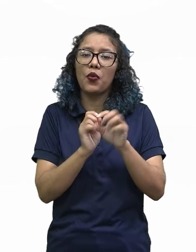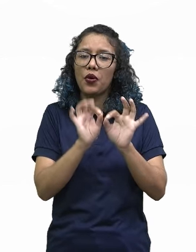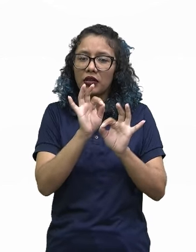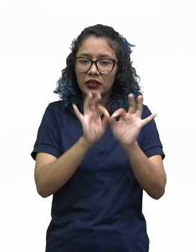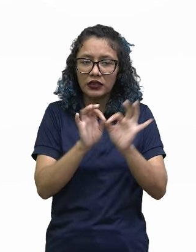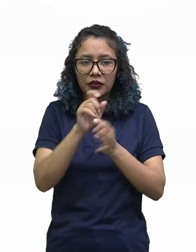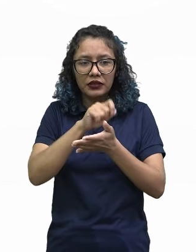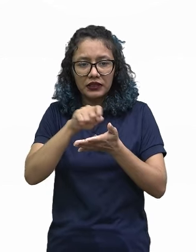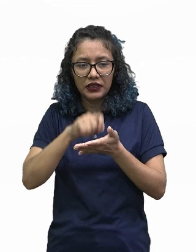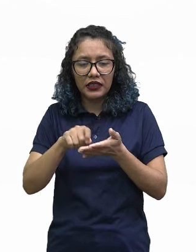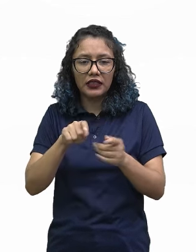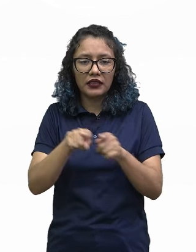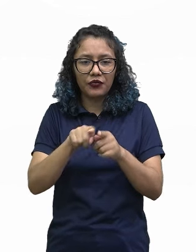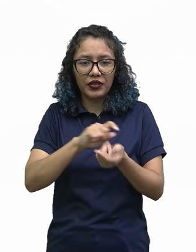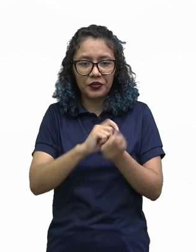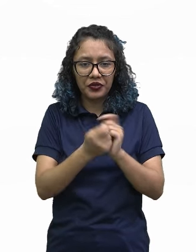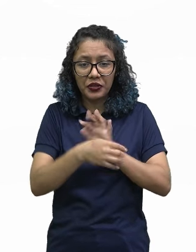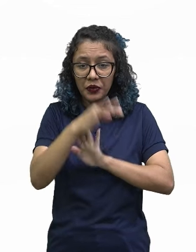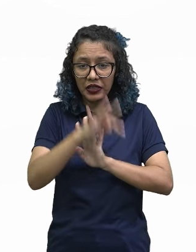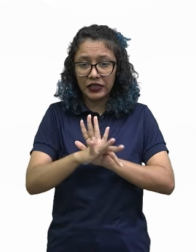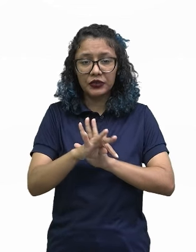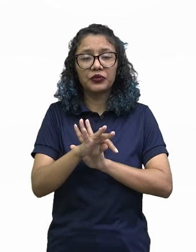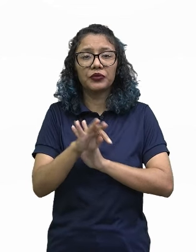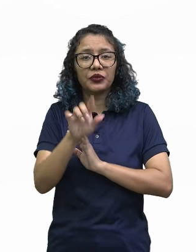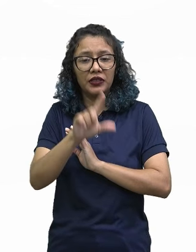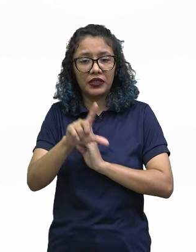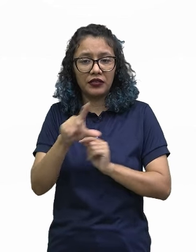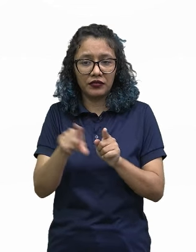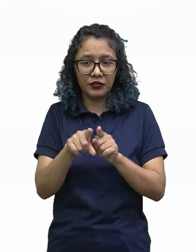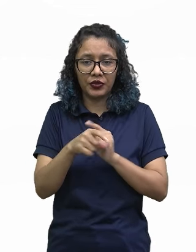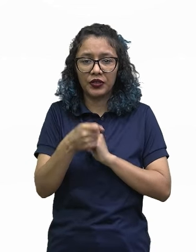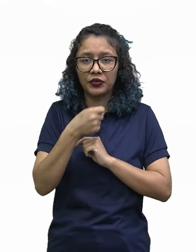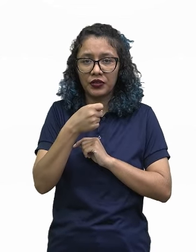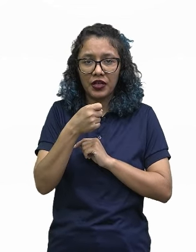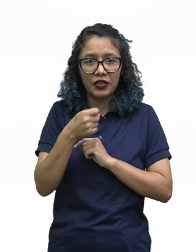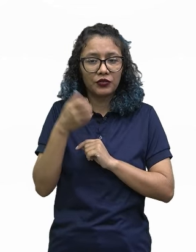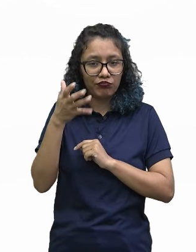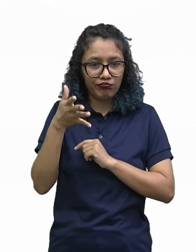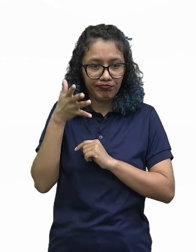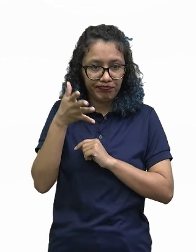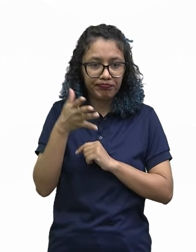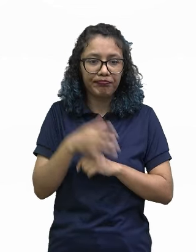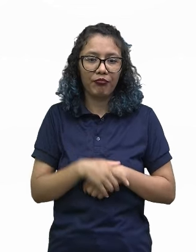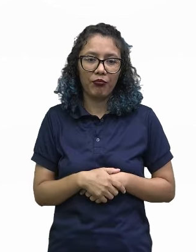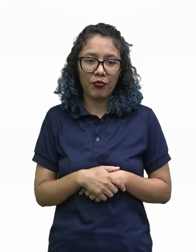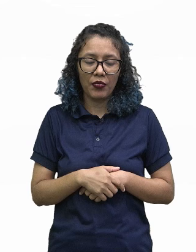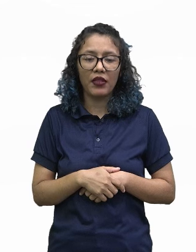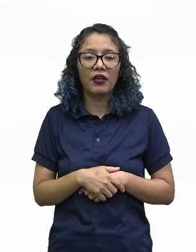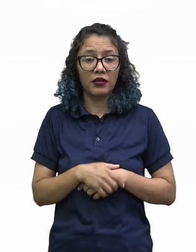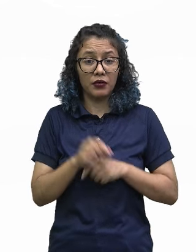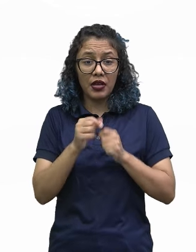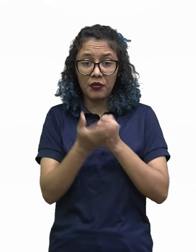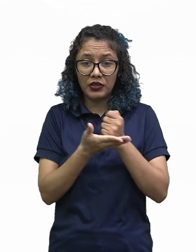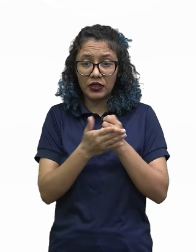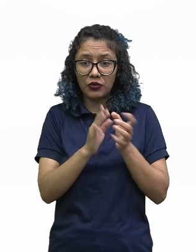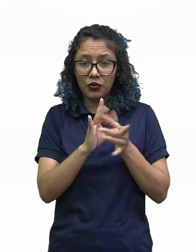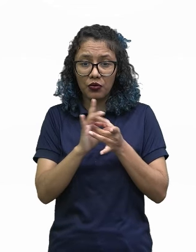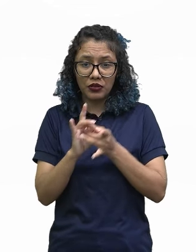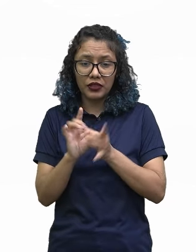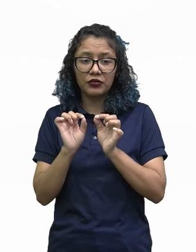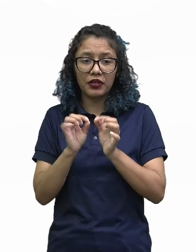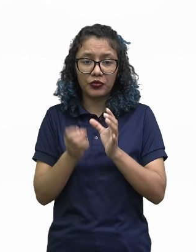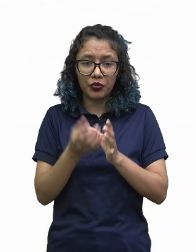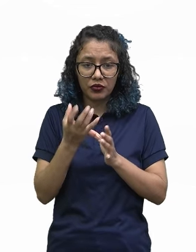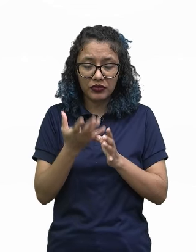edição, escrita e reescrita de textos literários e jornalísticos orais, considerando o contexto em que foram produzidos, a forma